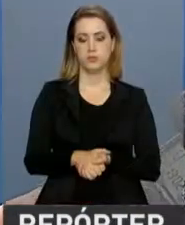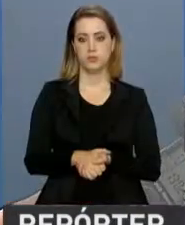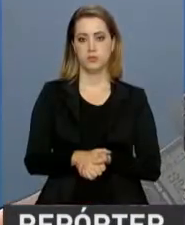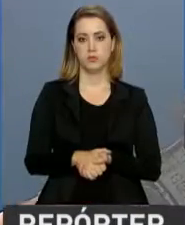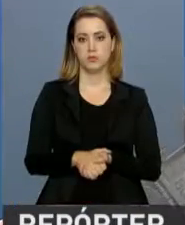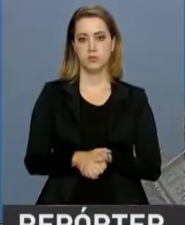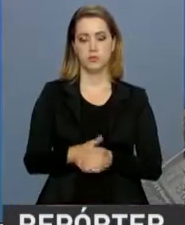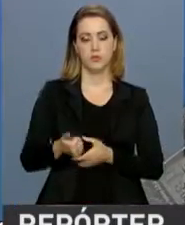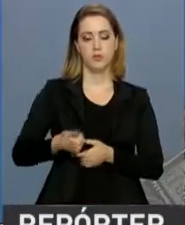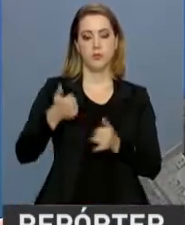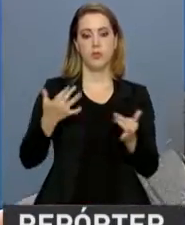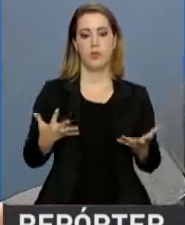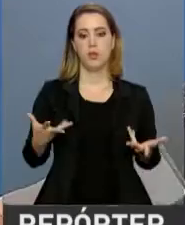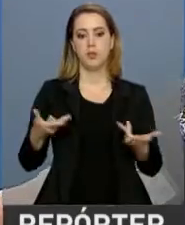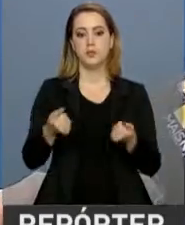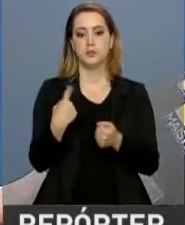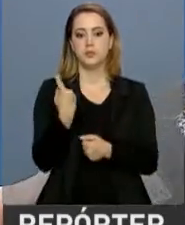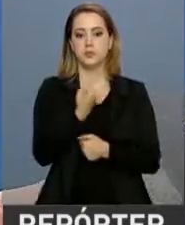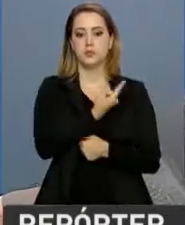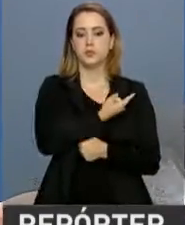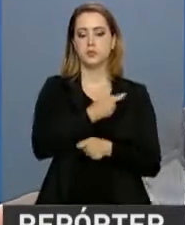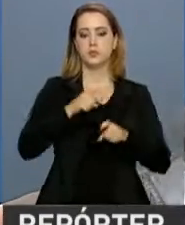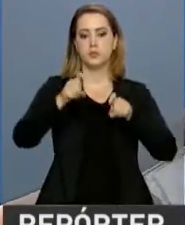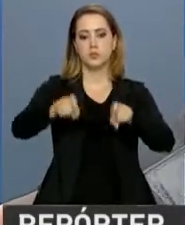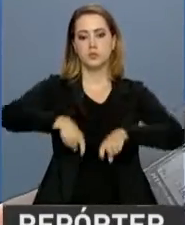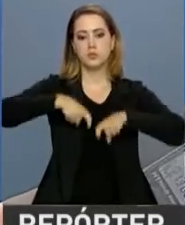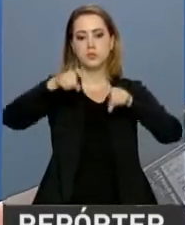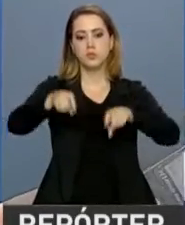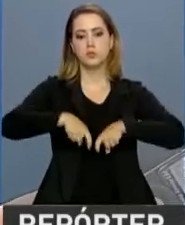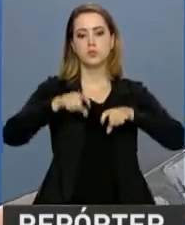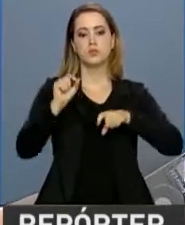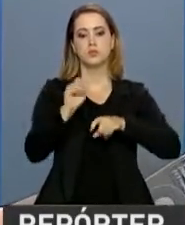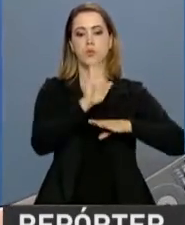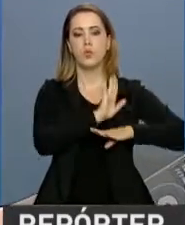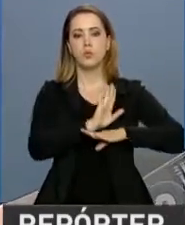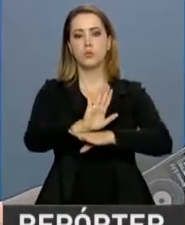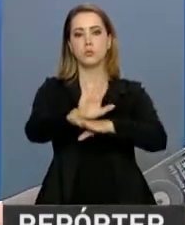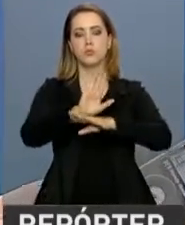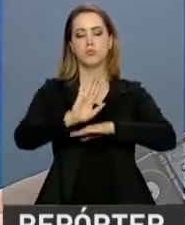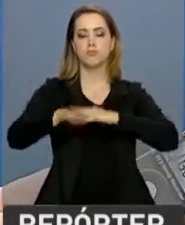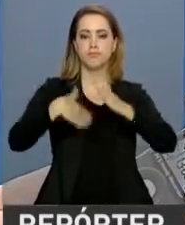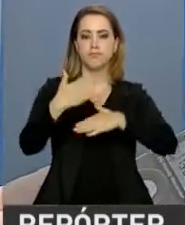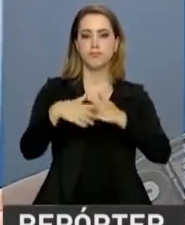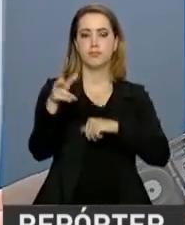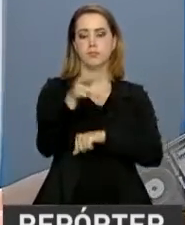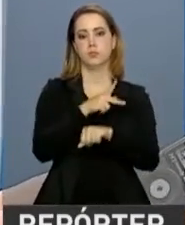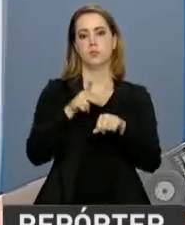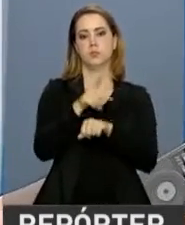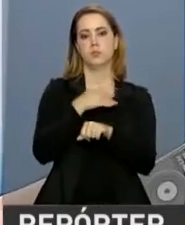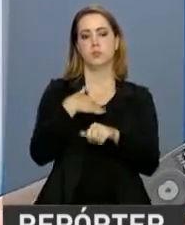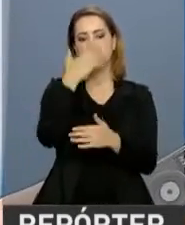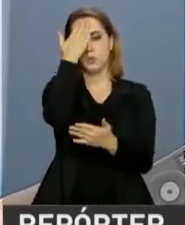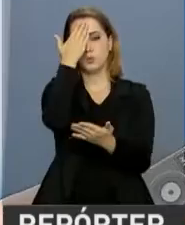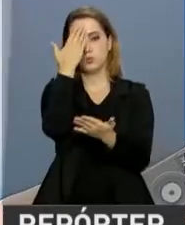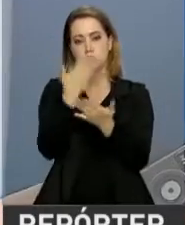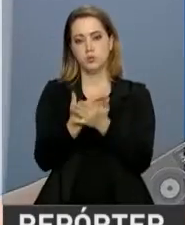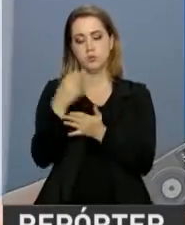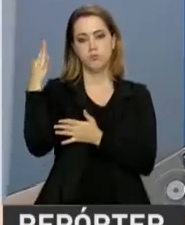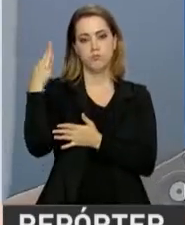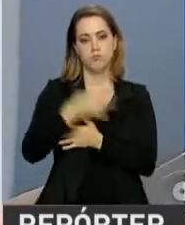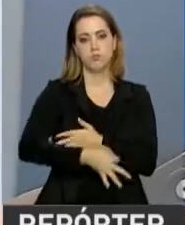no nosso modelo agrícola e com isso contribuir com o desenvolvimento do país eu tenho certeza absoluta que